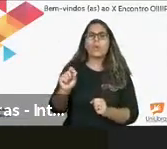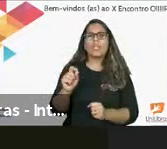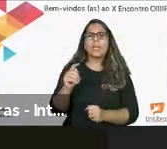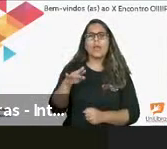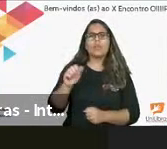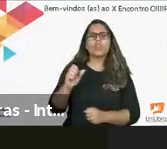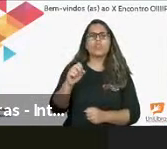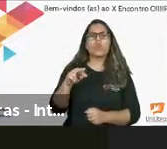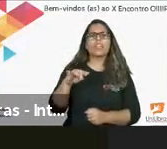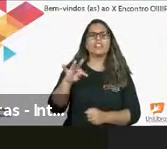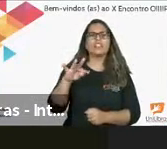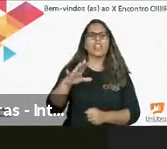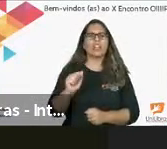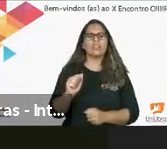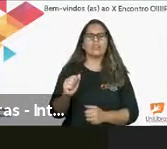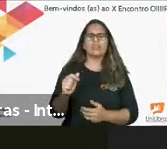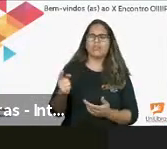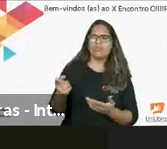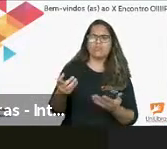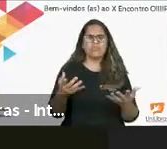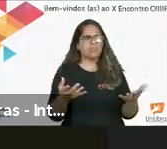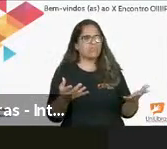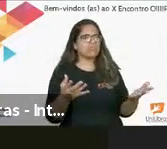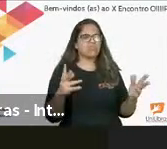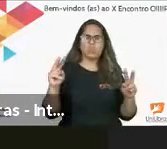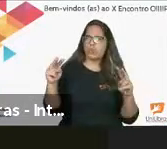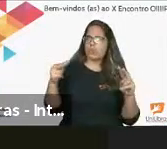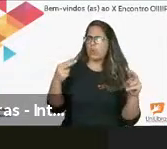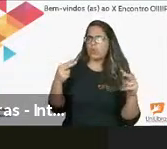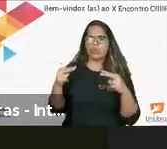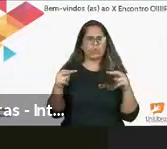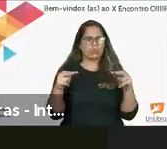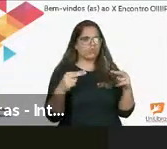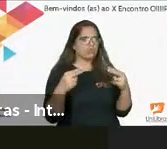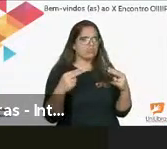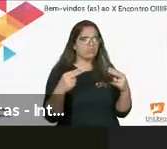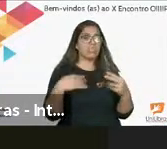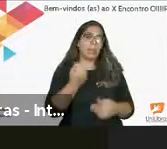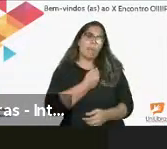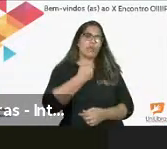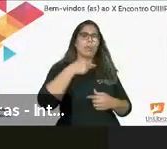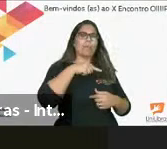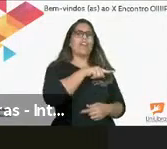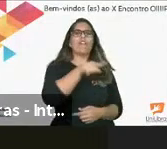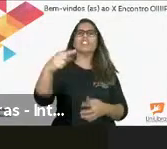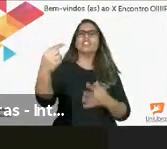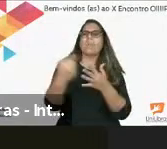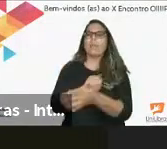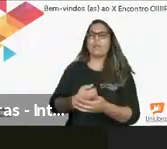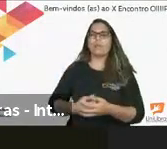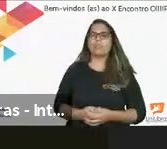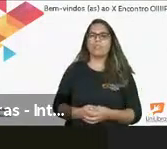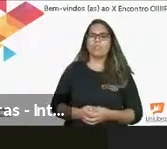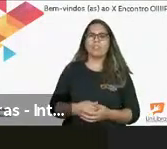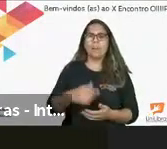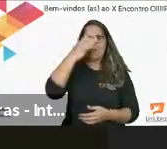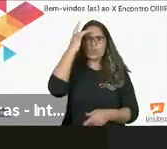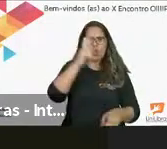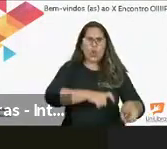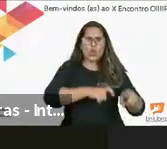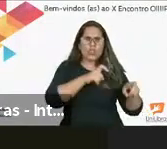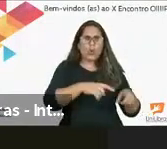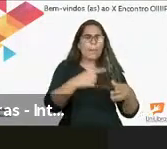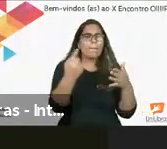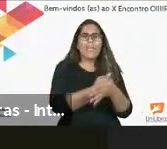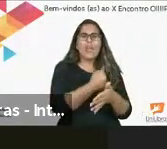socrática? Aí todo mundo olhou e tal, um ponto para mim. Agora vocês fazem a pergunta. E os agricultores fizeram perguntas